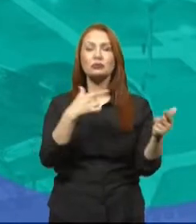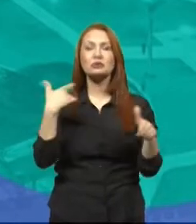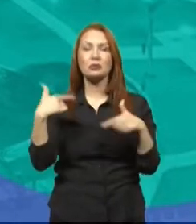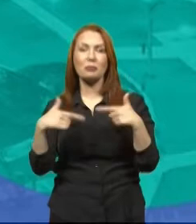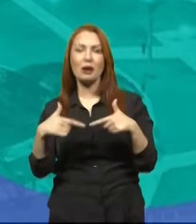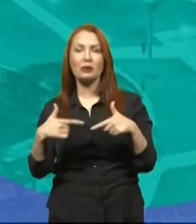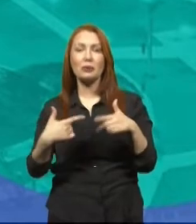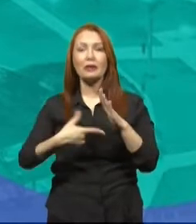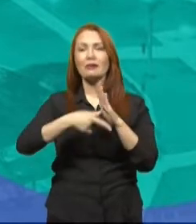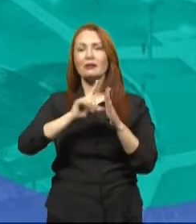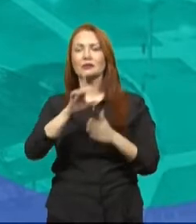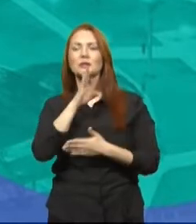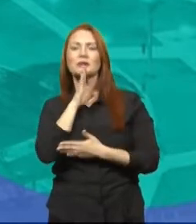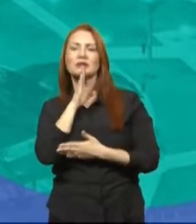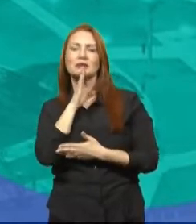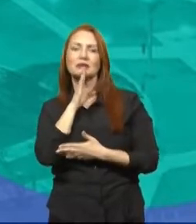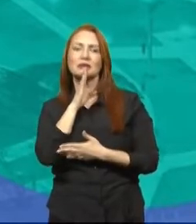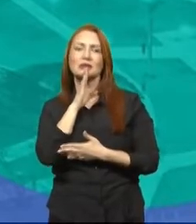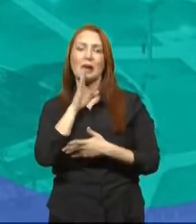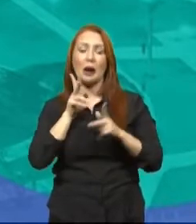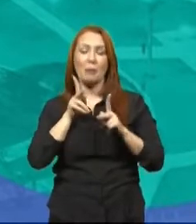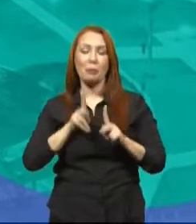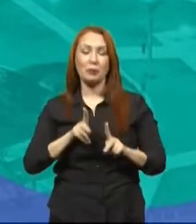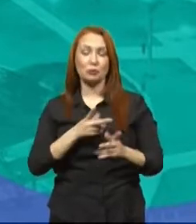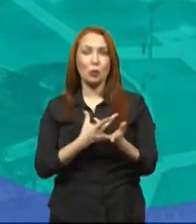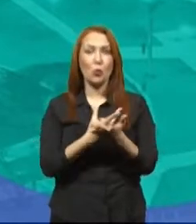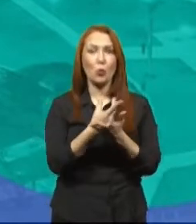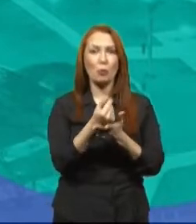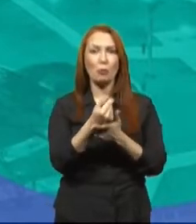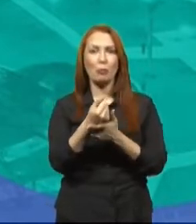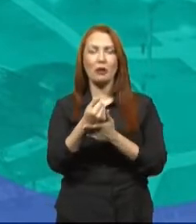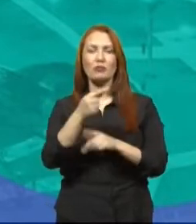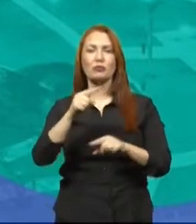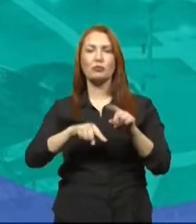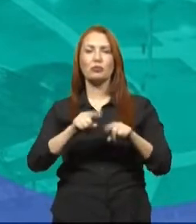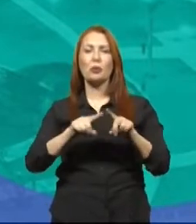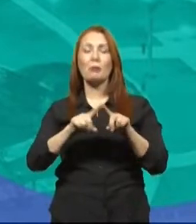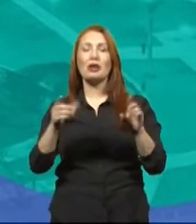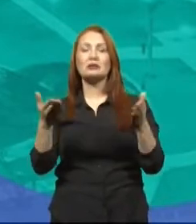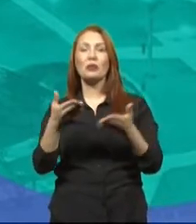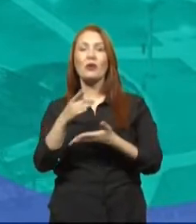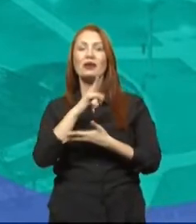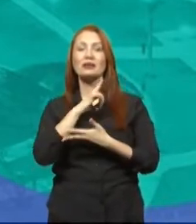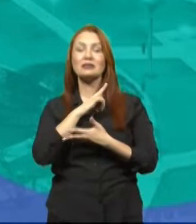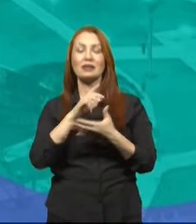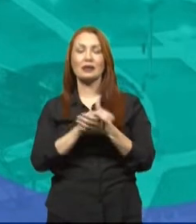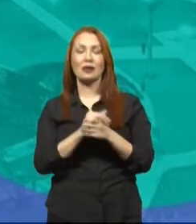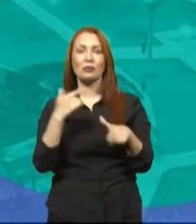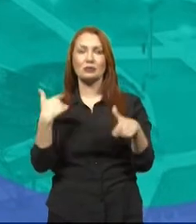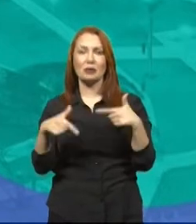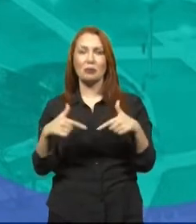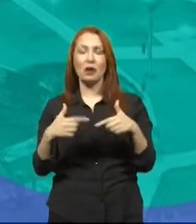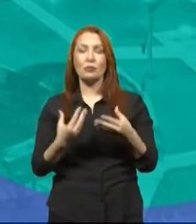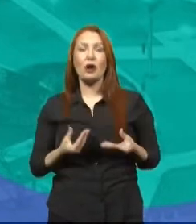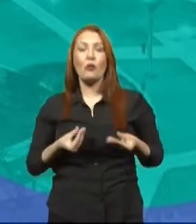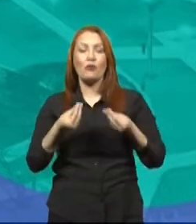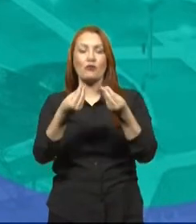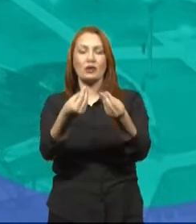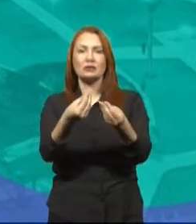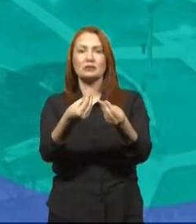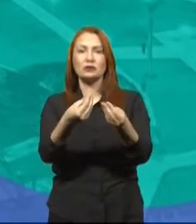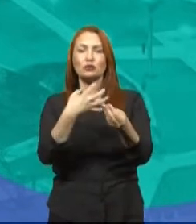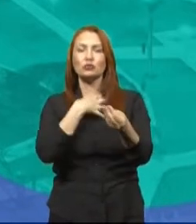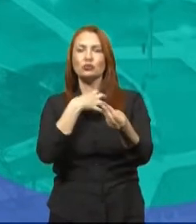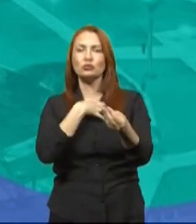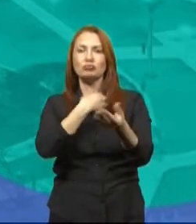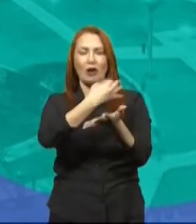eram pensados, onde a pessoa adquiria um produto. Hoje não, ela vai ter serviços sendo oferecidos para ela numa variedade muito grande, numa